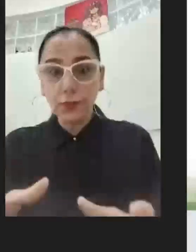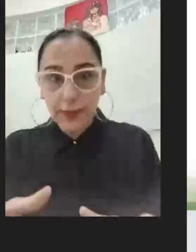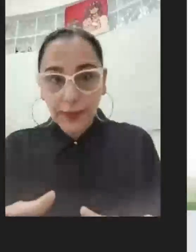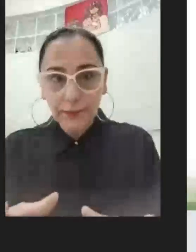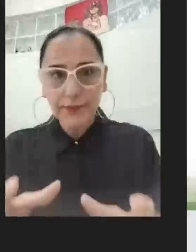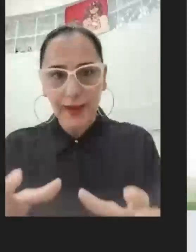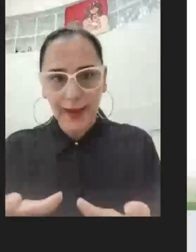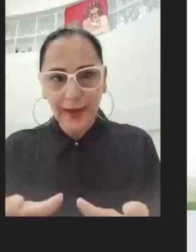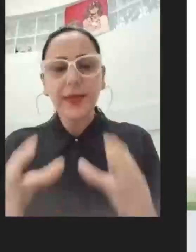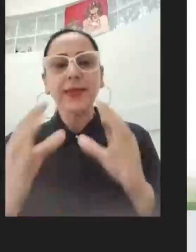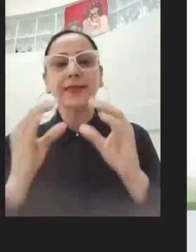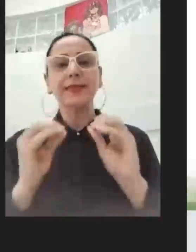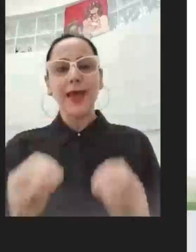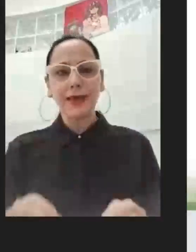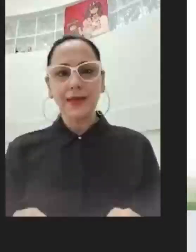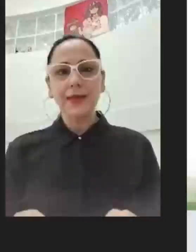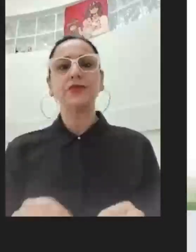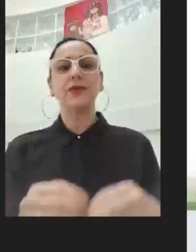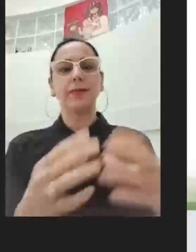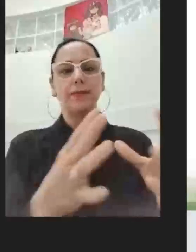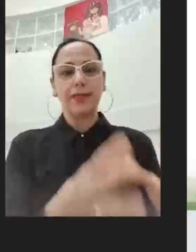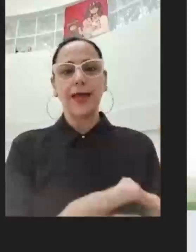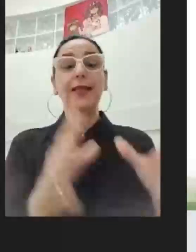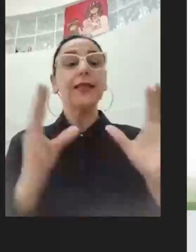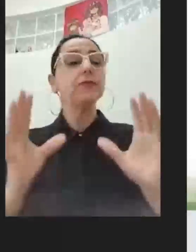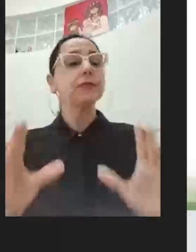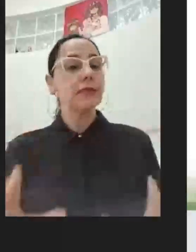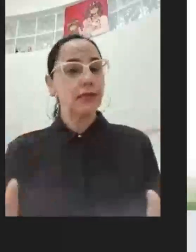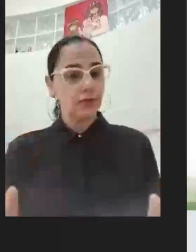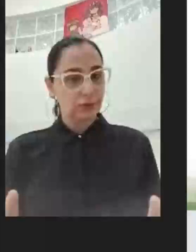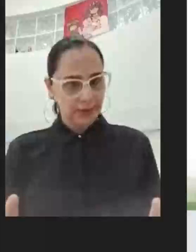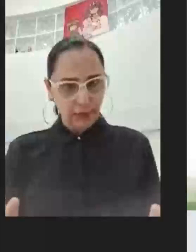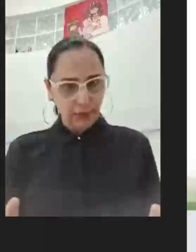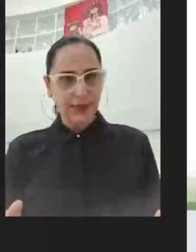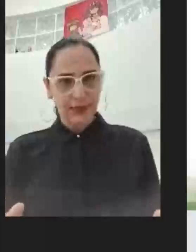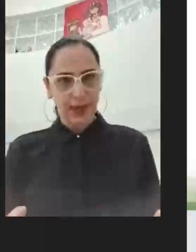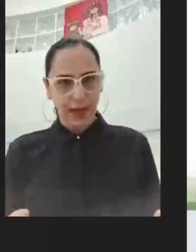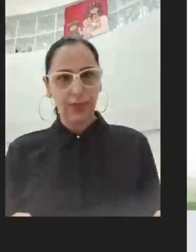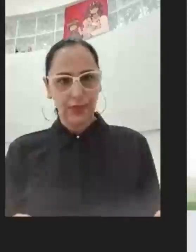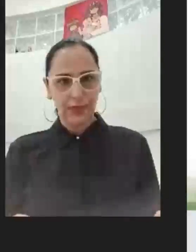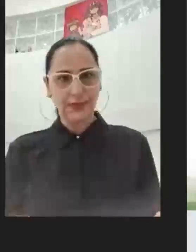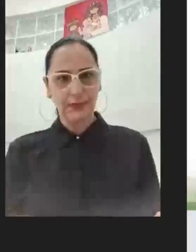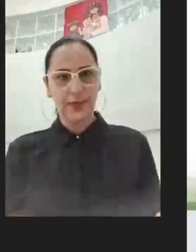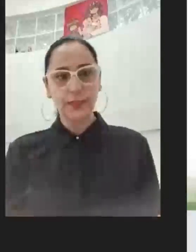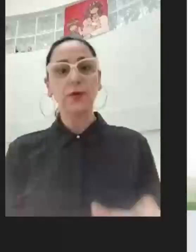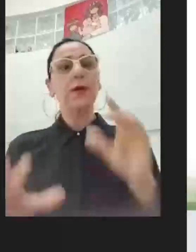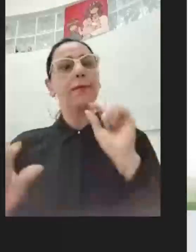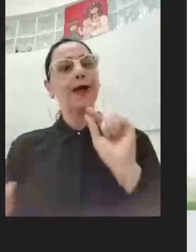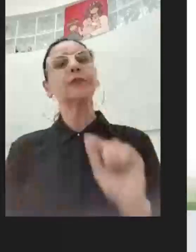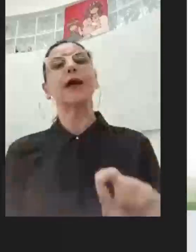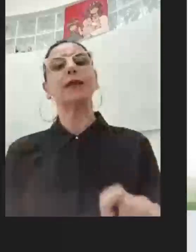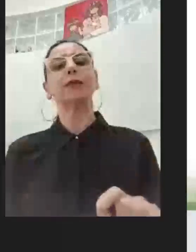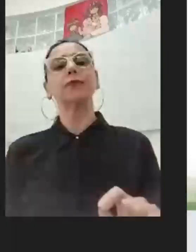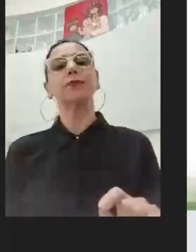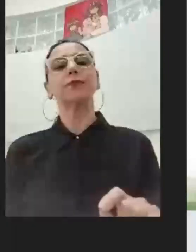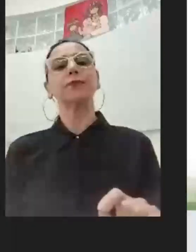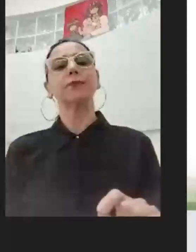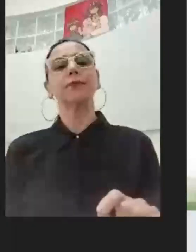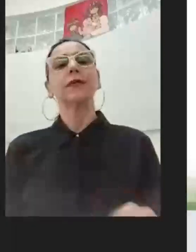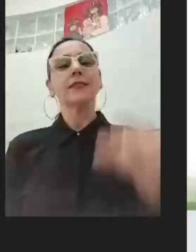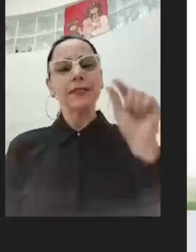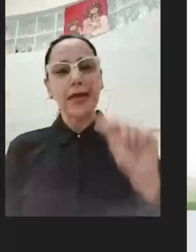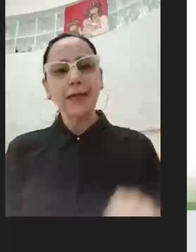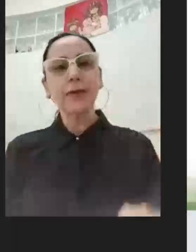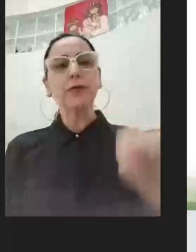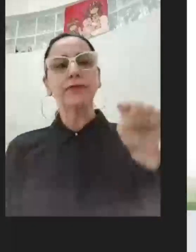família, estudem, tá? Técnicas de amamentar, não sejam tão radical em relação a isso, mas